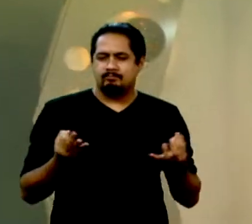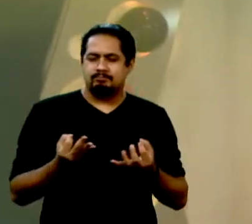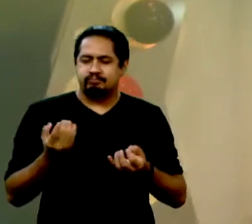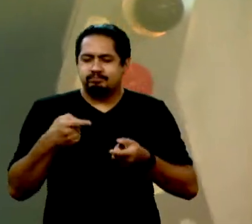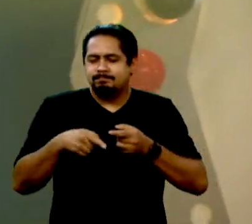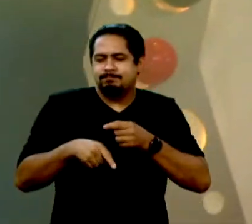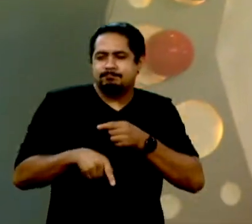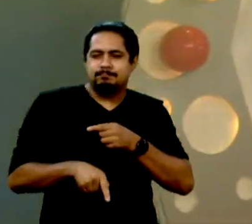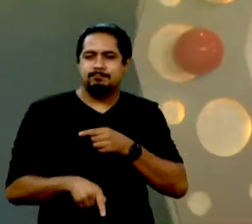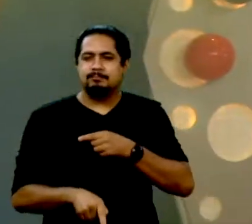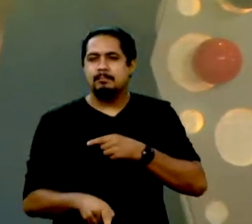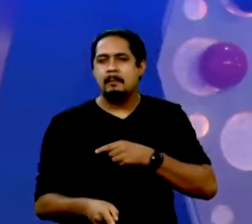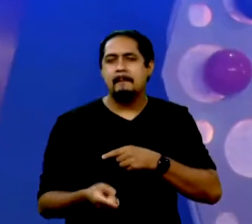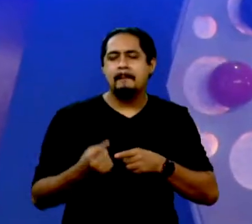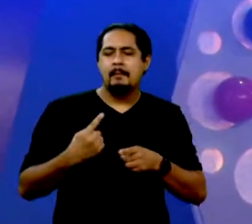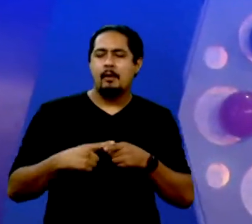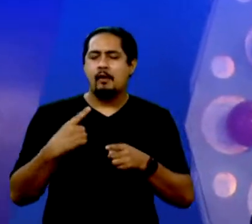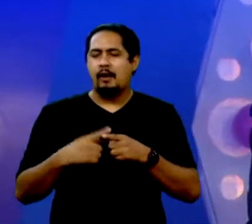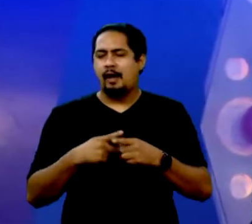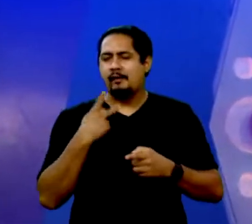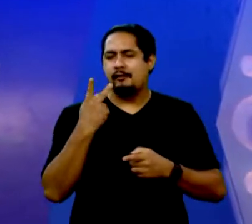Pra que ficar dizendo que